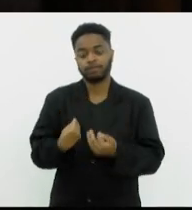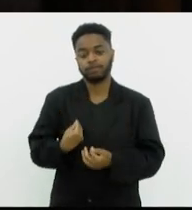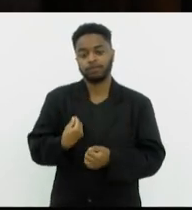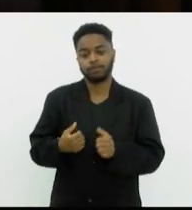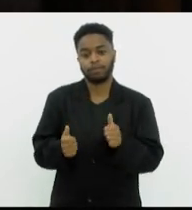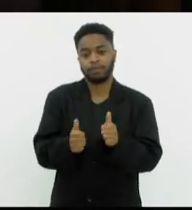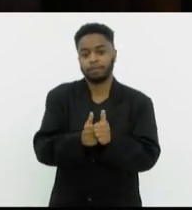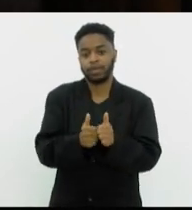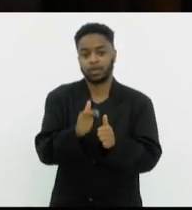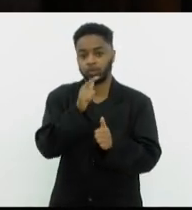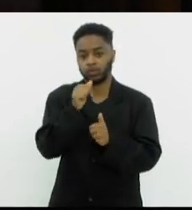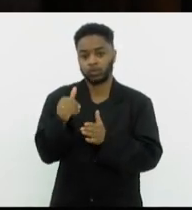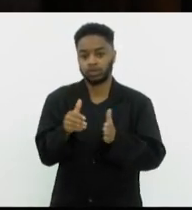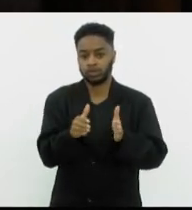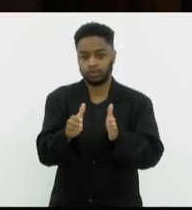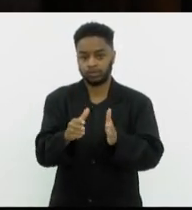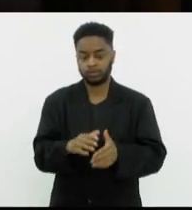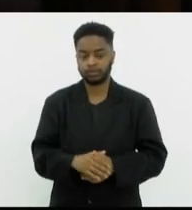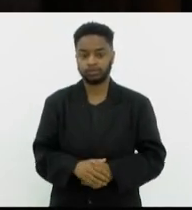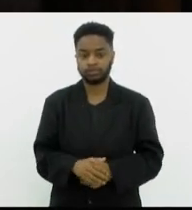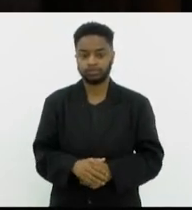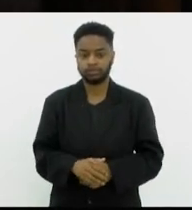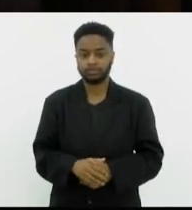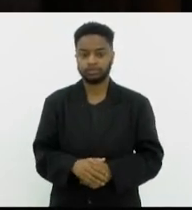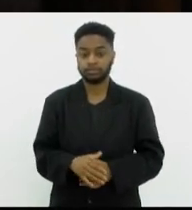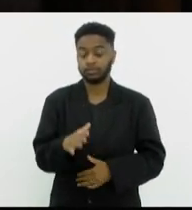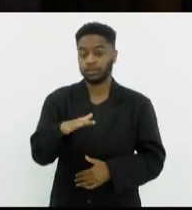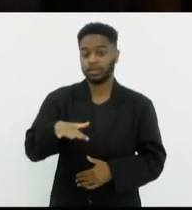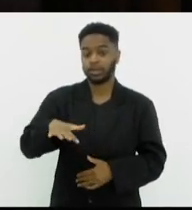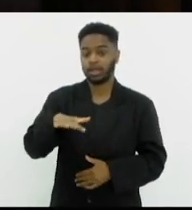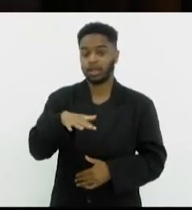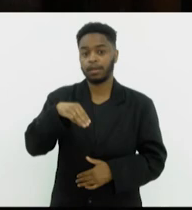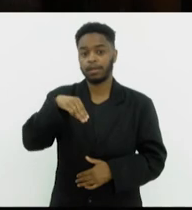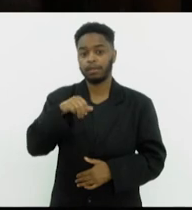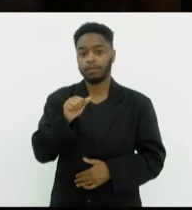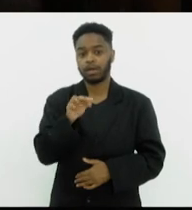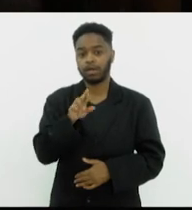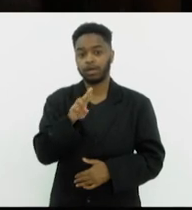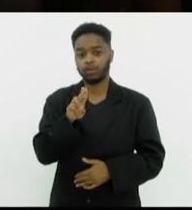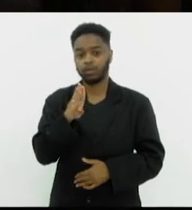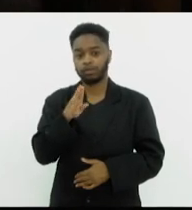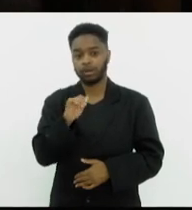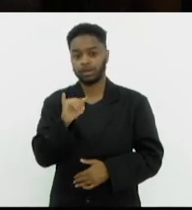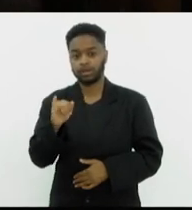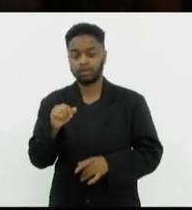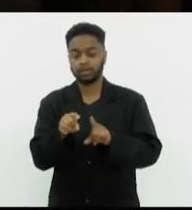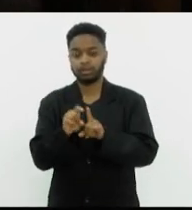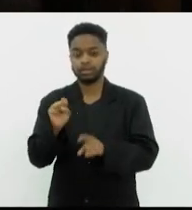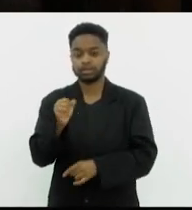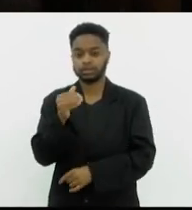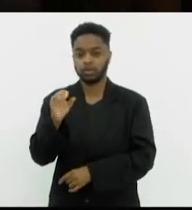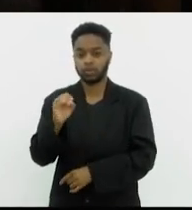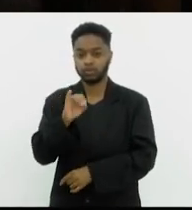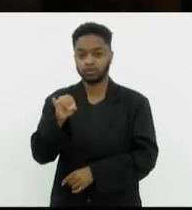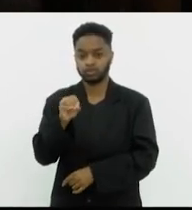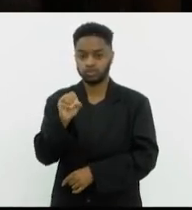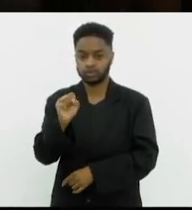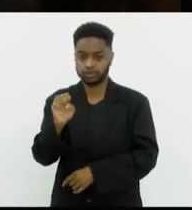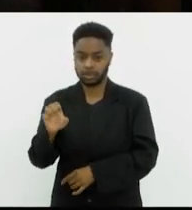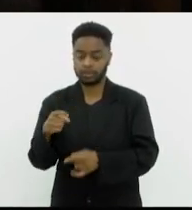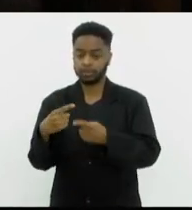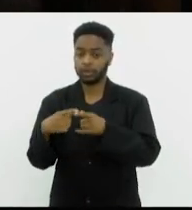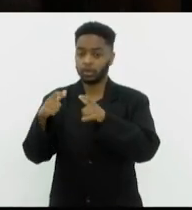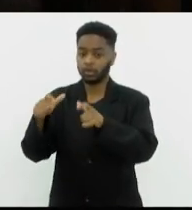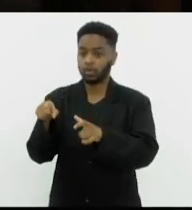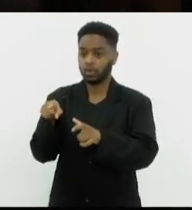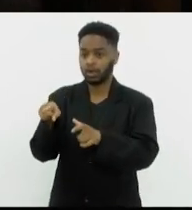margens desses rios, nas regiões de Marubaí e São José da Boa Morte. Lá no assentamento